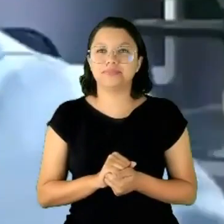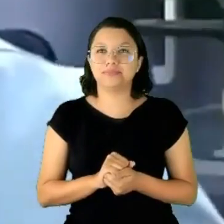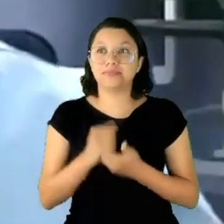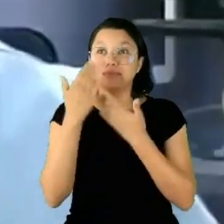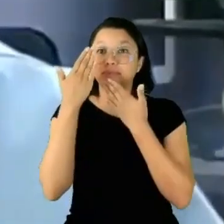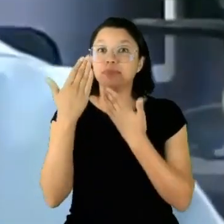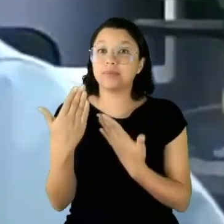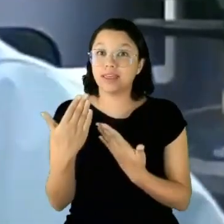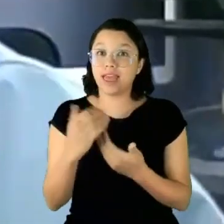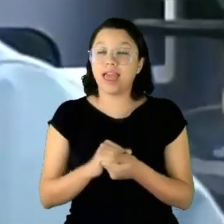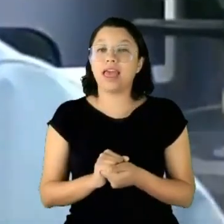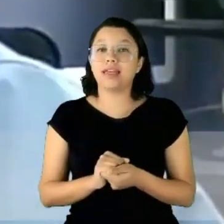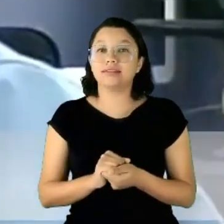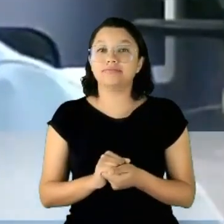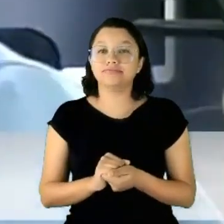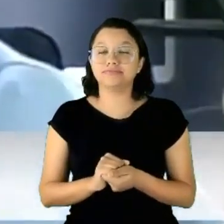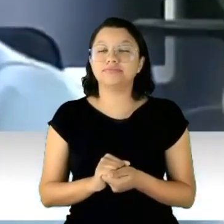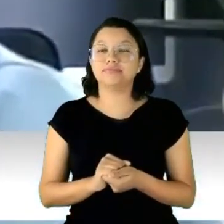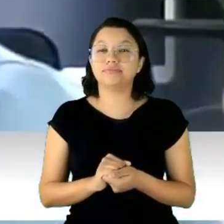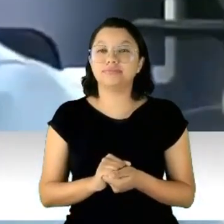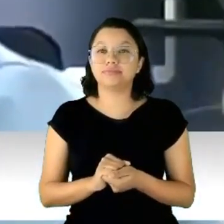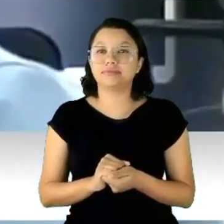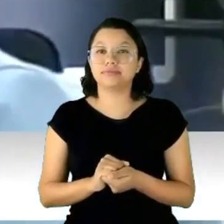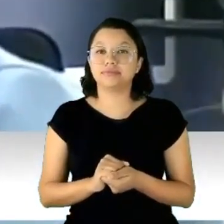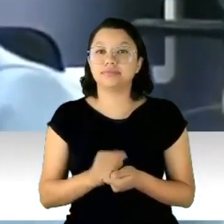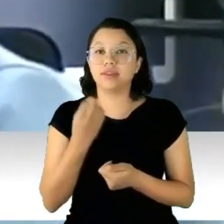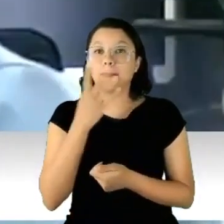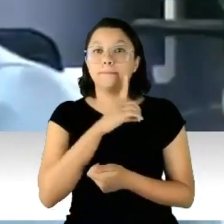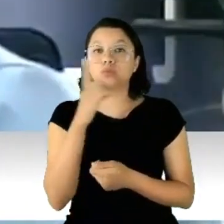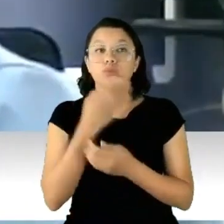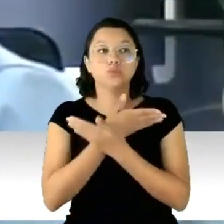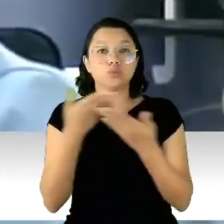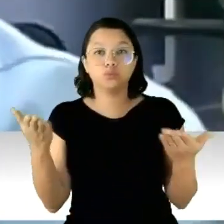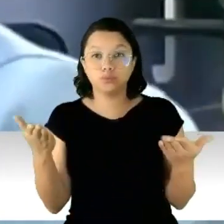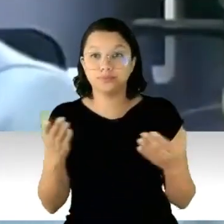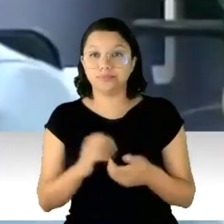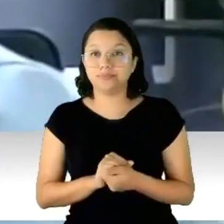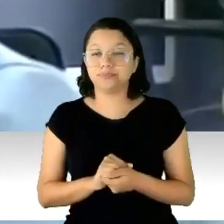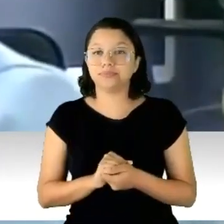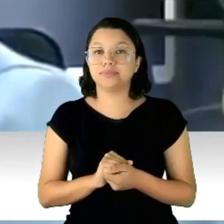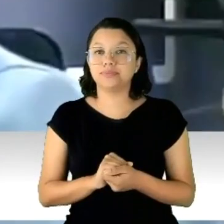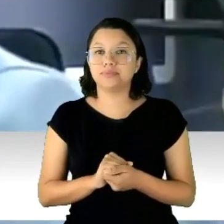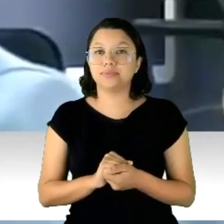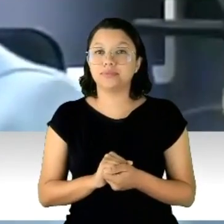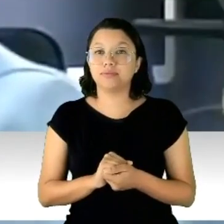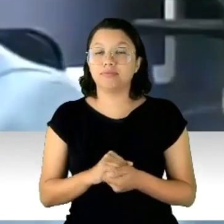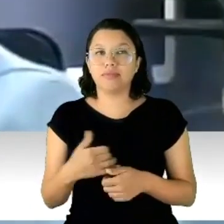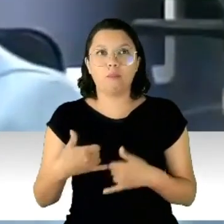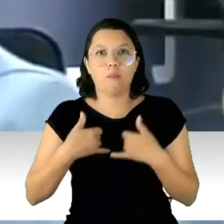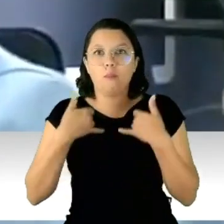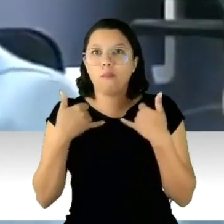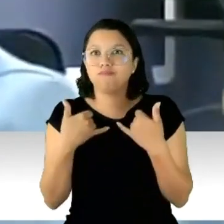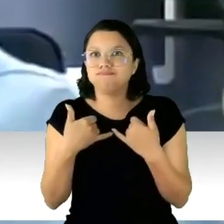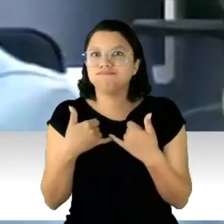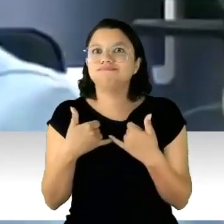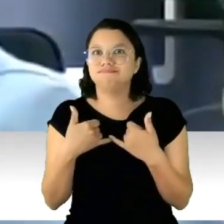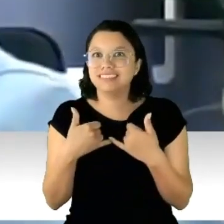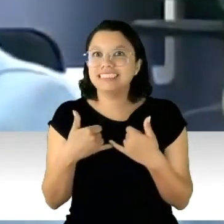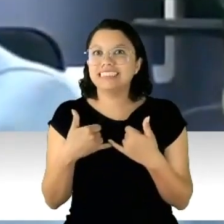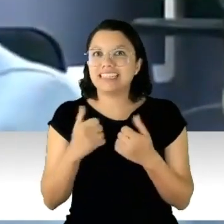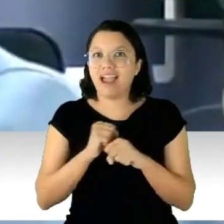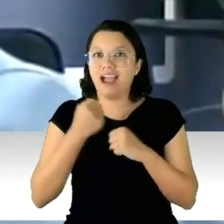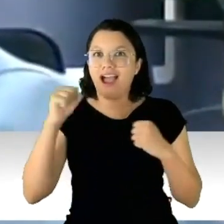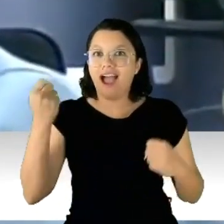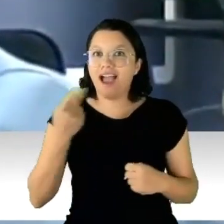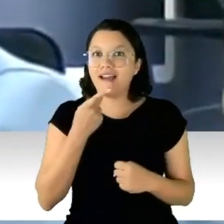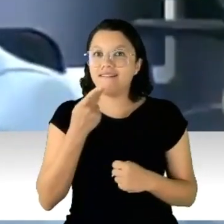Obrigado, doutora Inês, bom dia a todos e a todas, é um orgulho muito grande estar aqui falando com